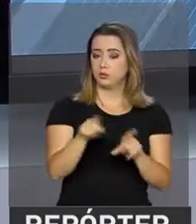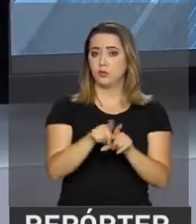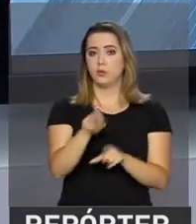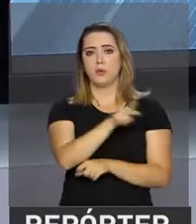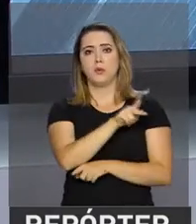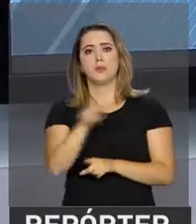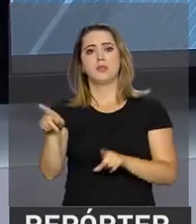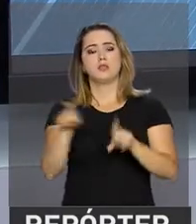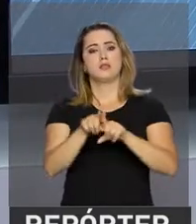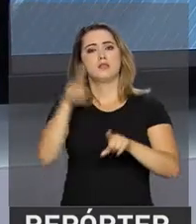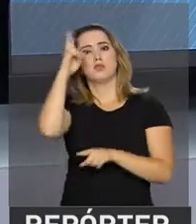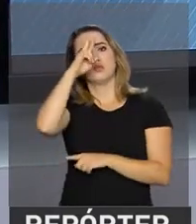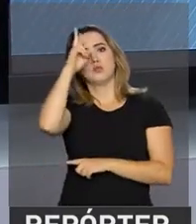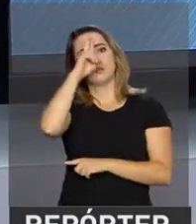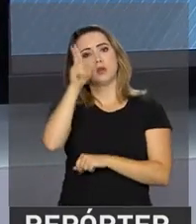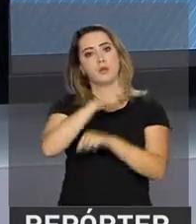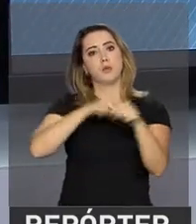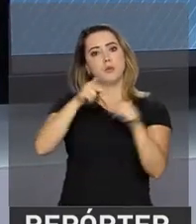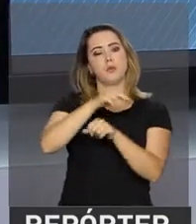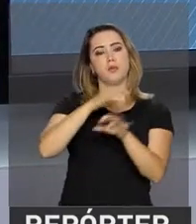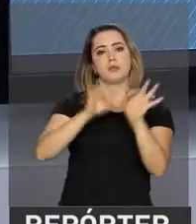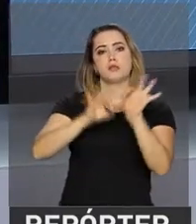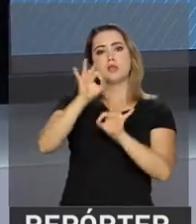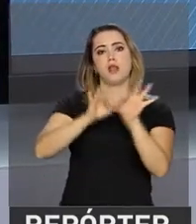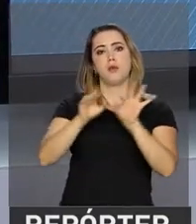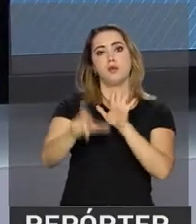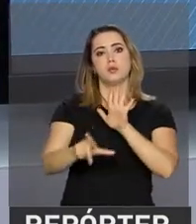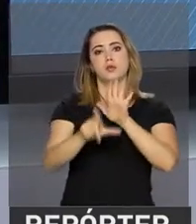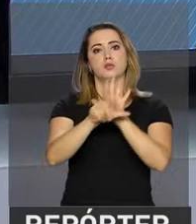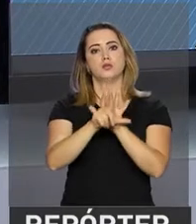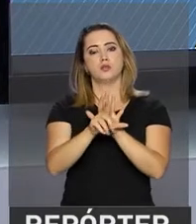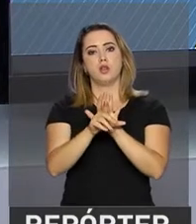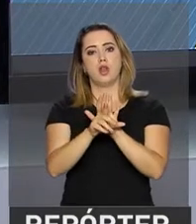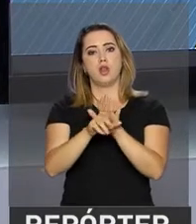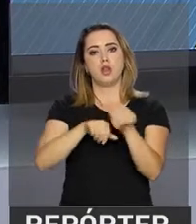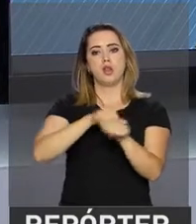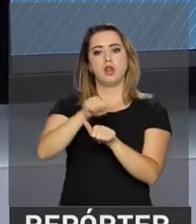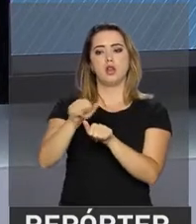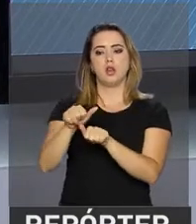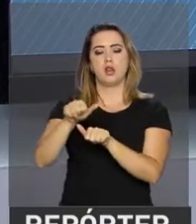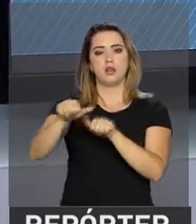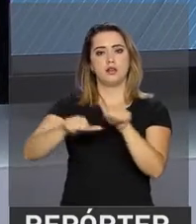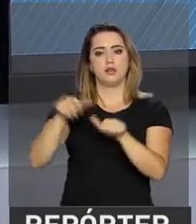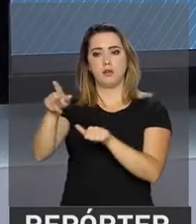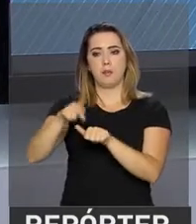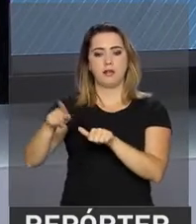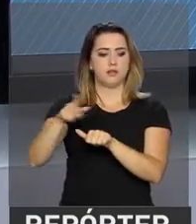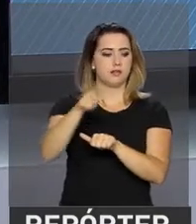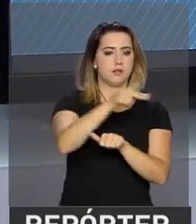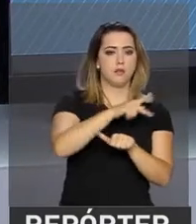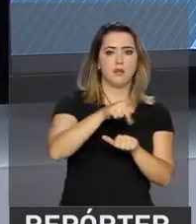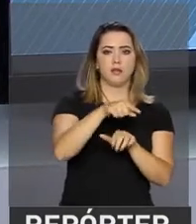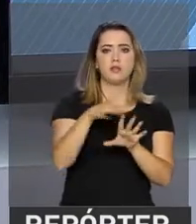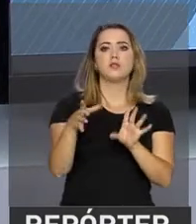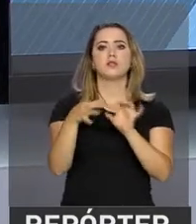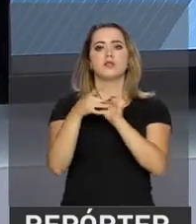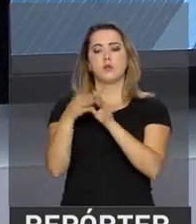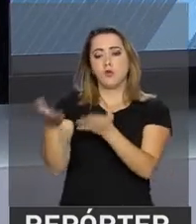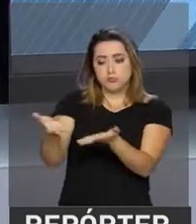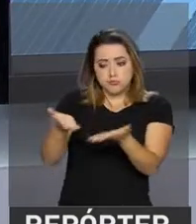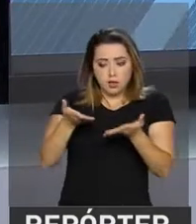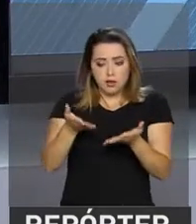também lembrou que o país reformulou recentemente a lei de imigração e que tem como pauta o princípio da